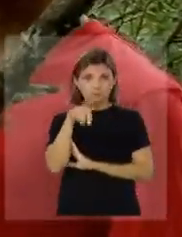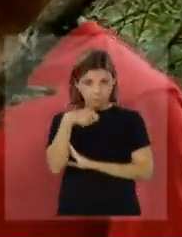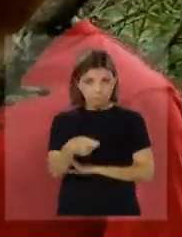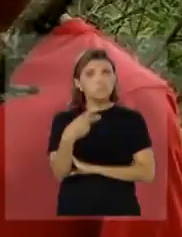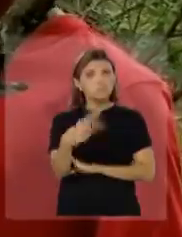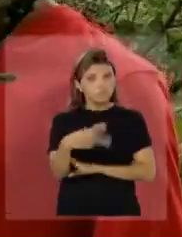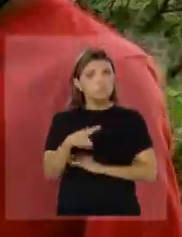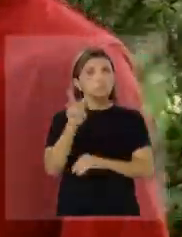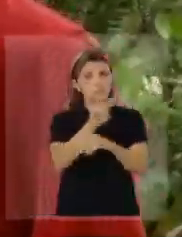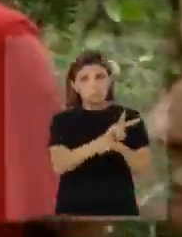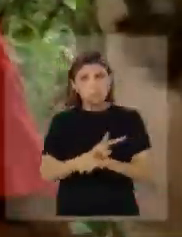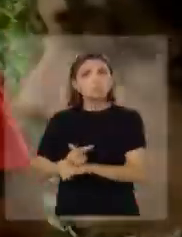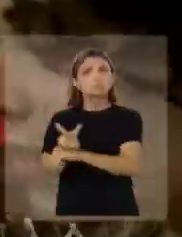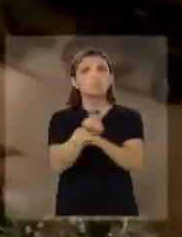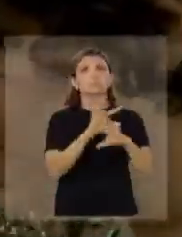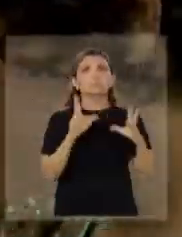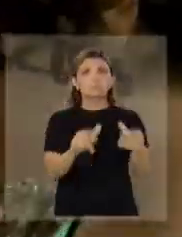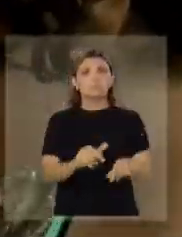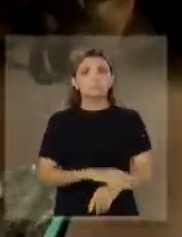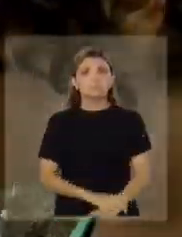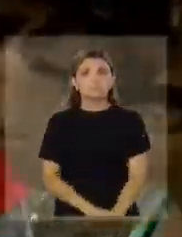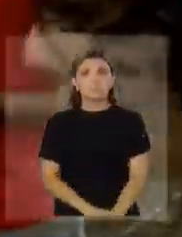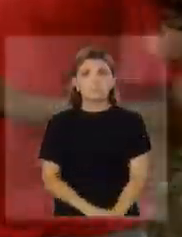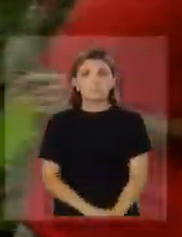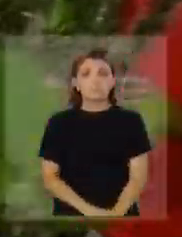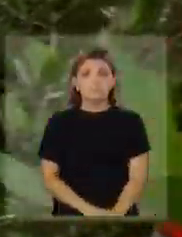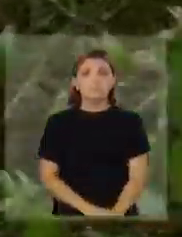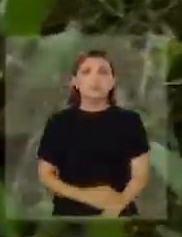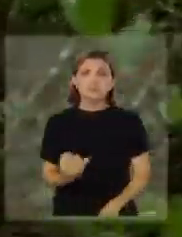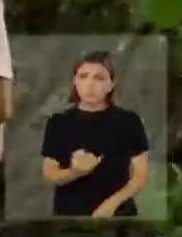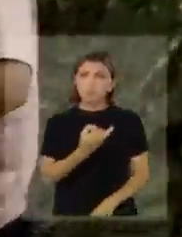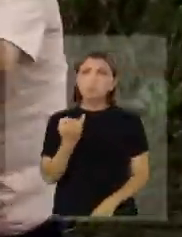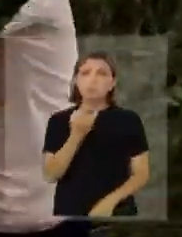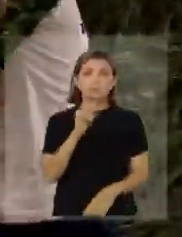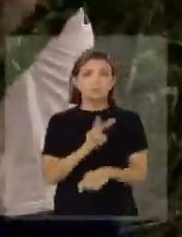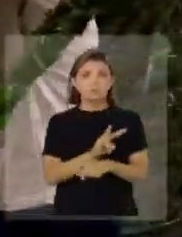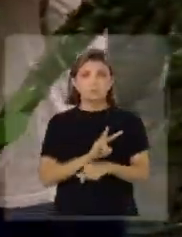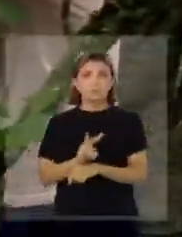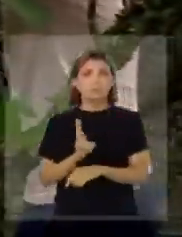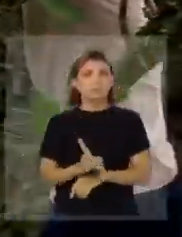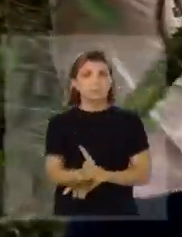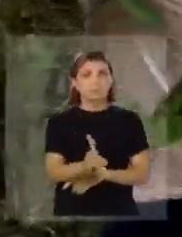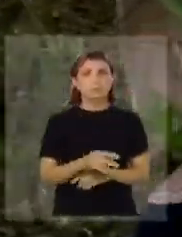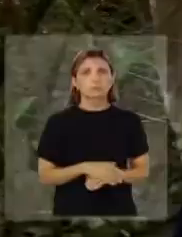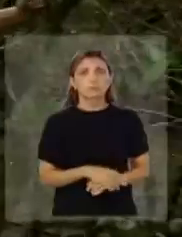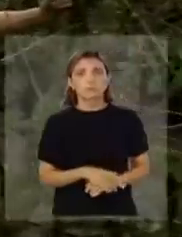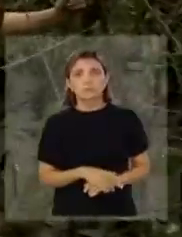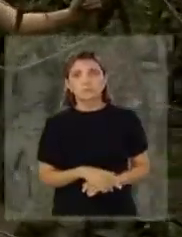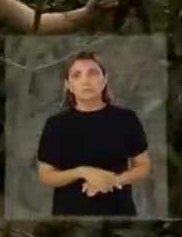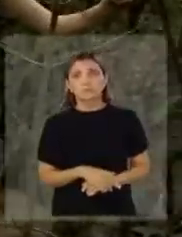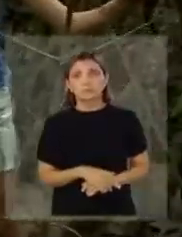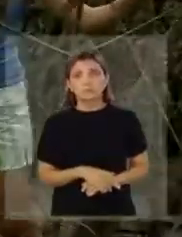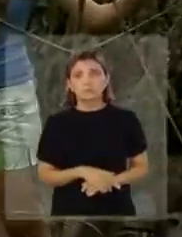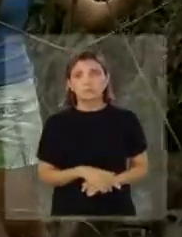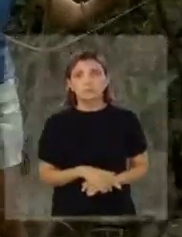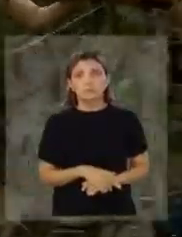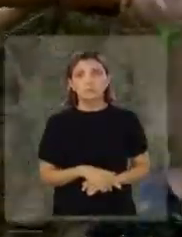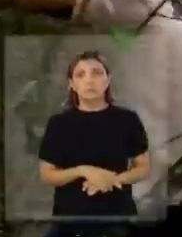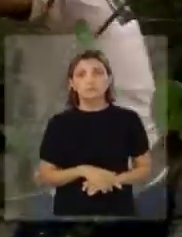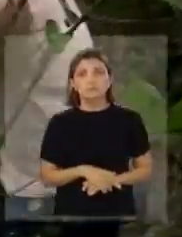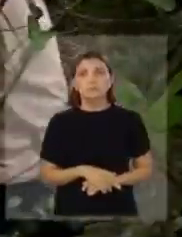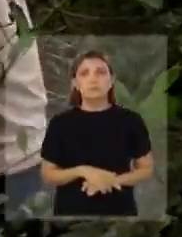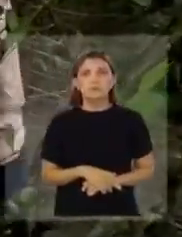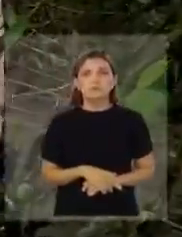quase 80%. Nossa, que legal. Muito legal. Muito legal ter uma cidade tão preservada. Olha só, tem que preservar. Olha lá, gente. Tem o vermelhinho ali